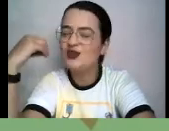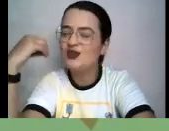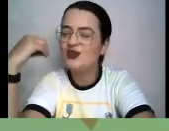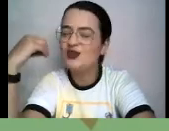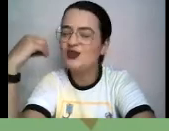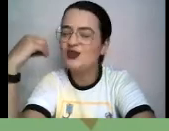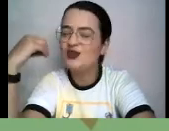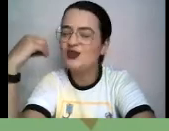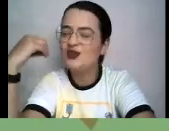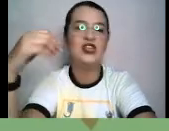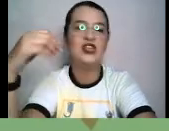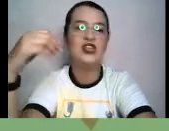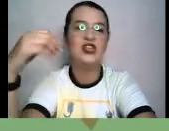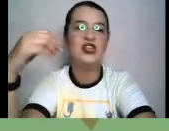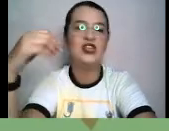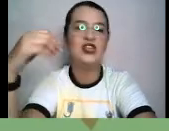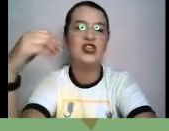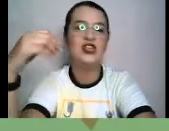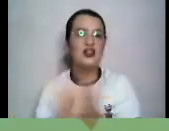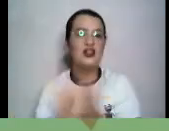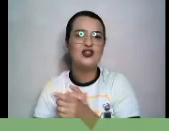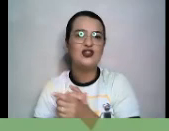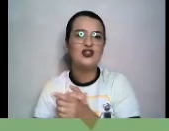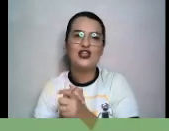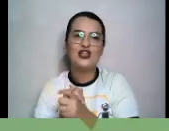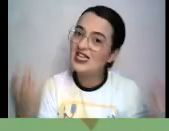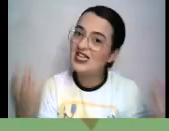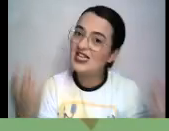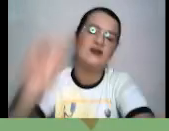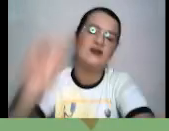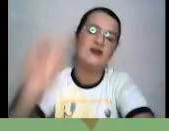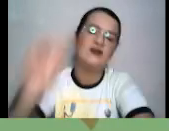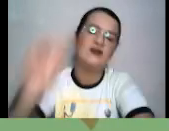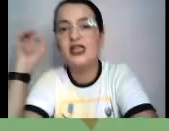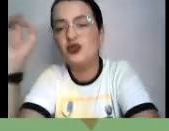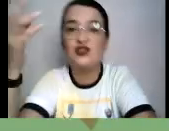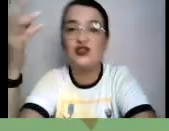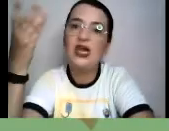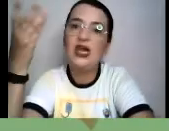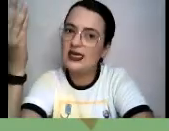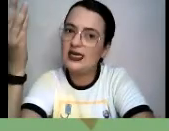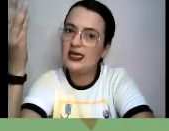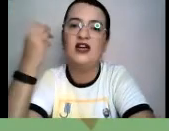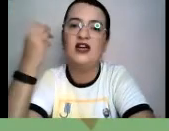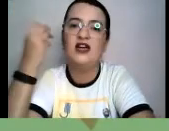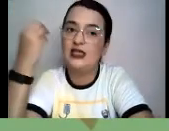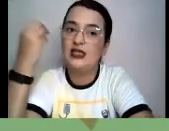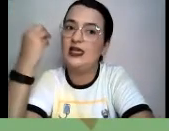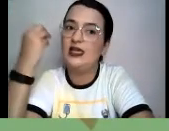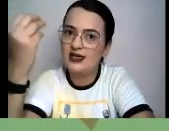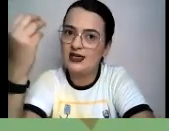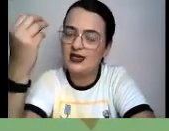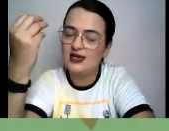maravilha! Aula de revisão. Então, hora de estudar, eu já falei, já dei a dica. A dica